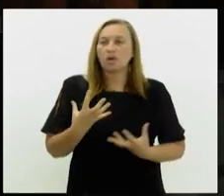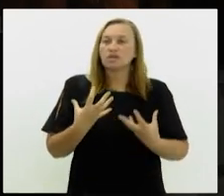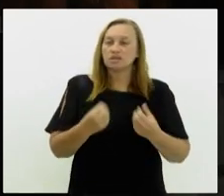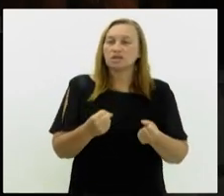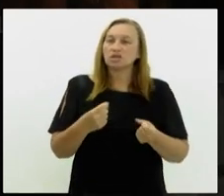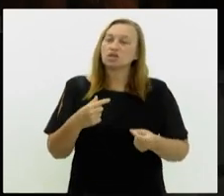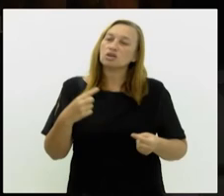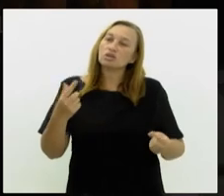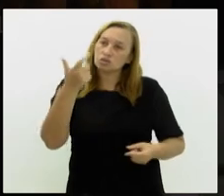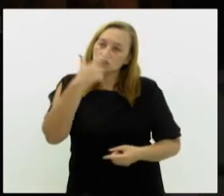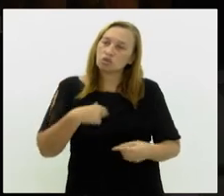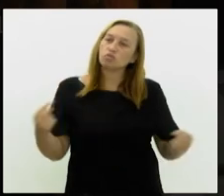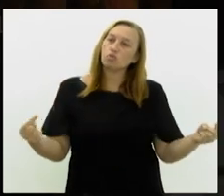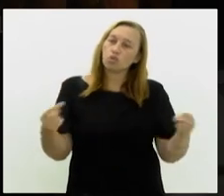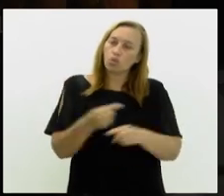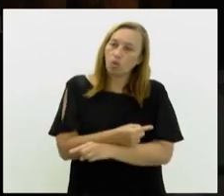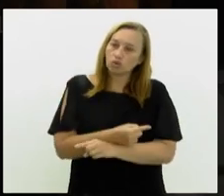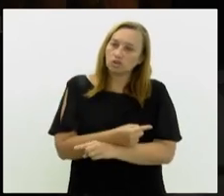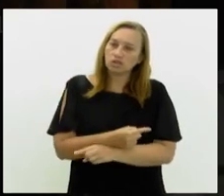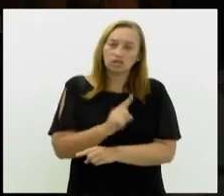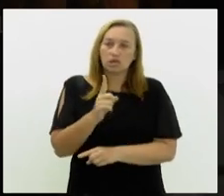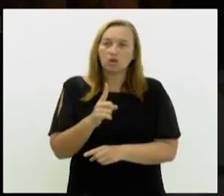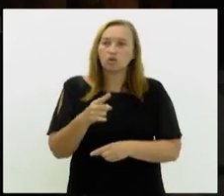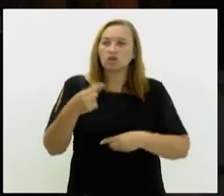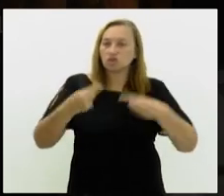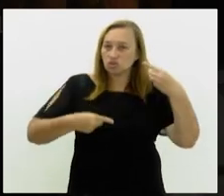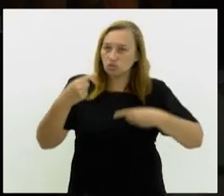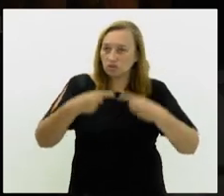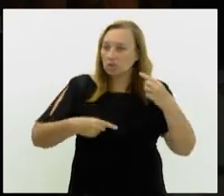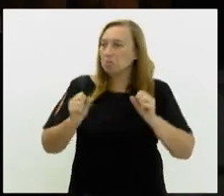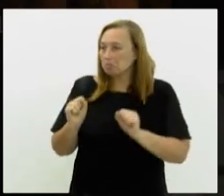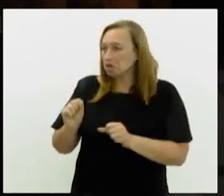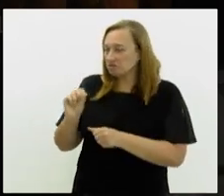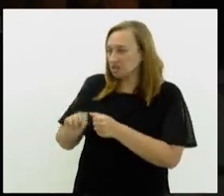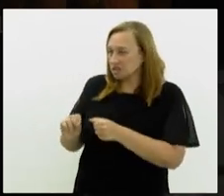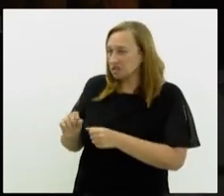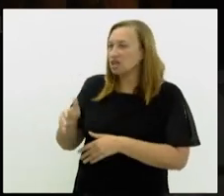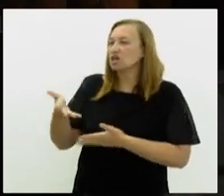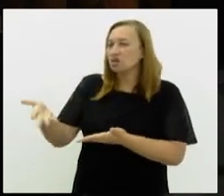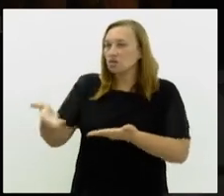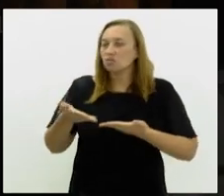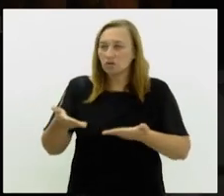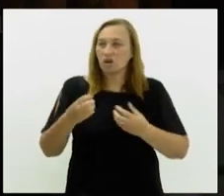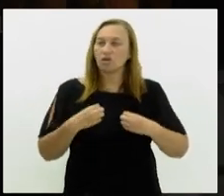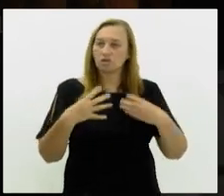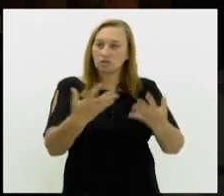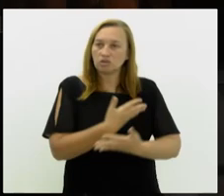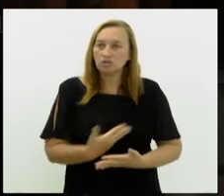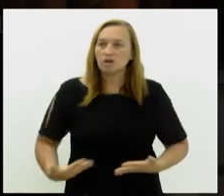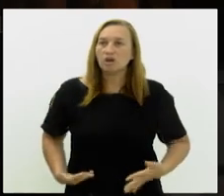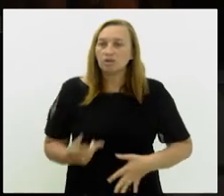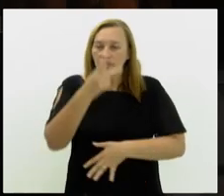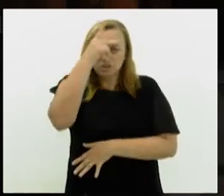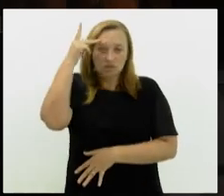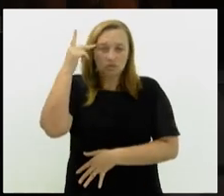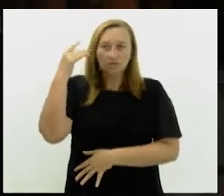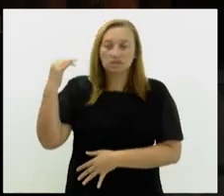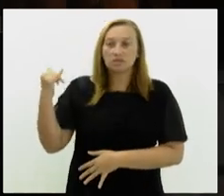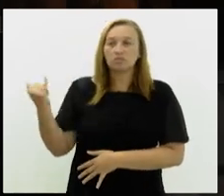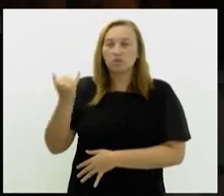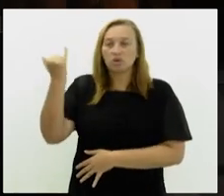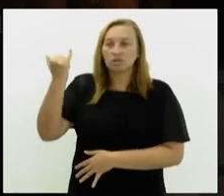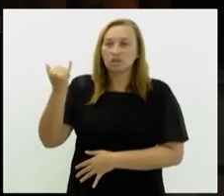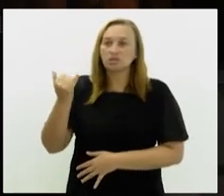contra. Vou me colocar contra, não o debate, porque o debate a gente pode fazer. Chamar uma audiência pública, chamar especialistas, nós